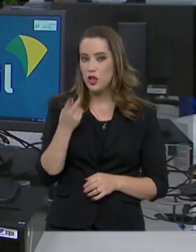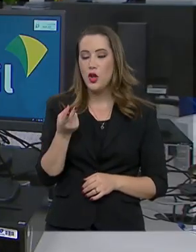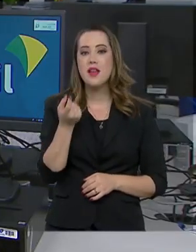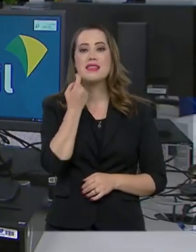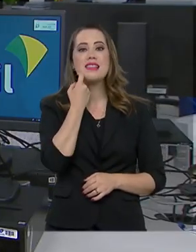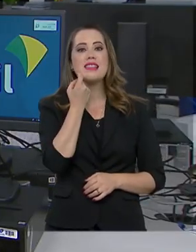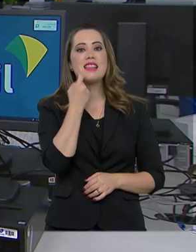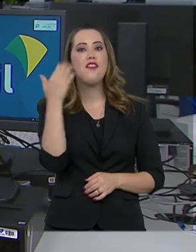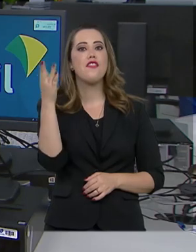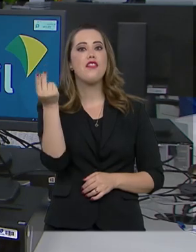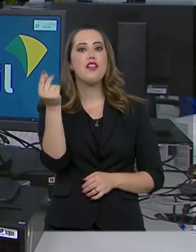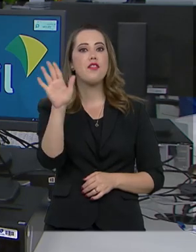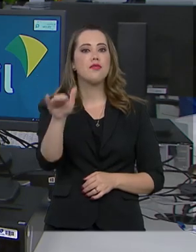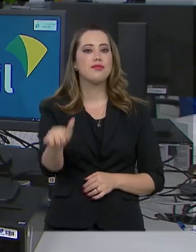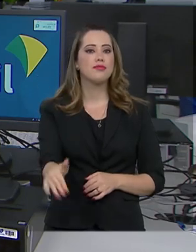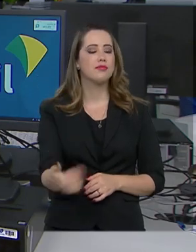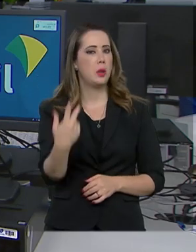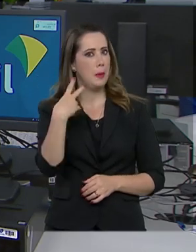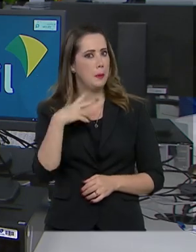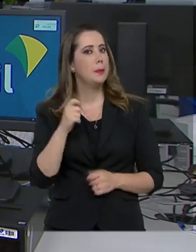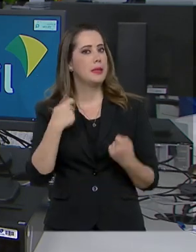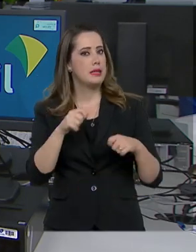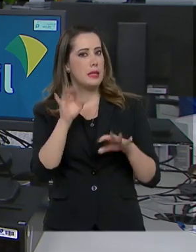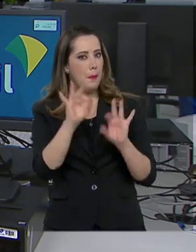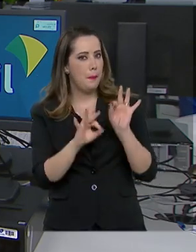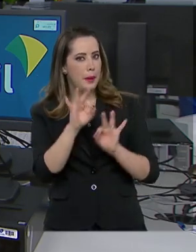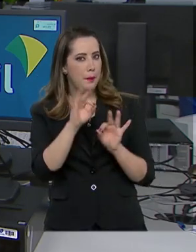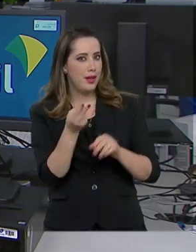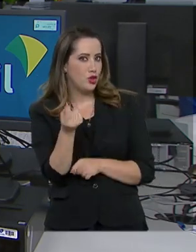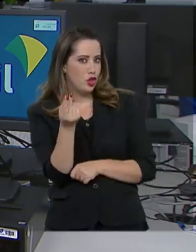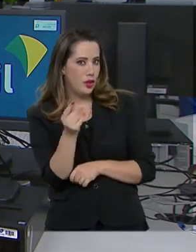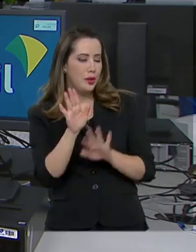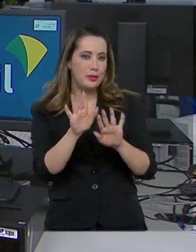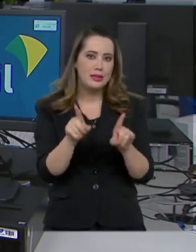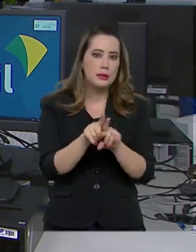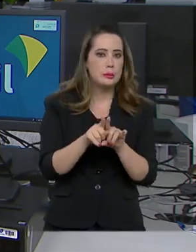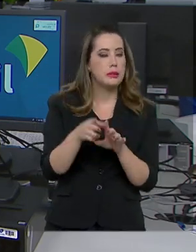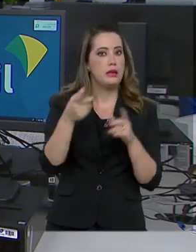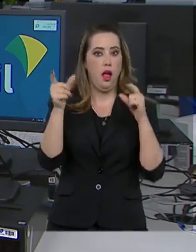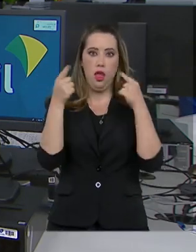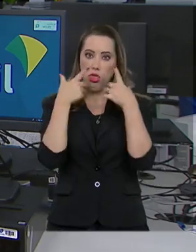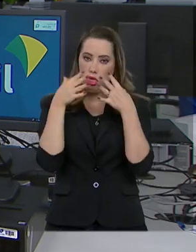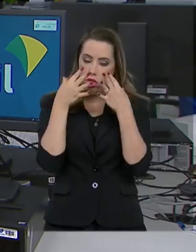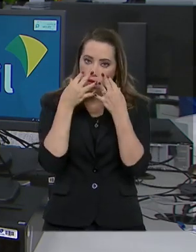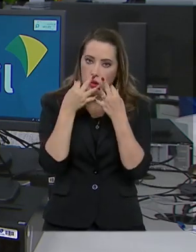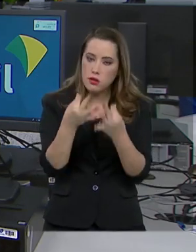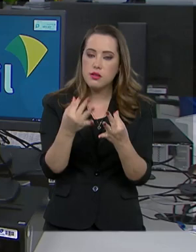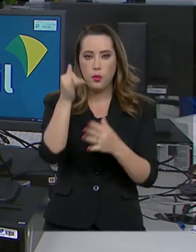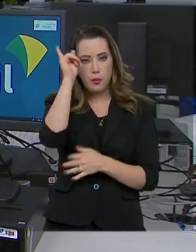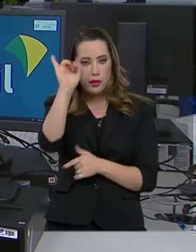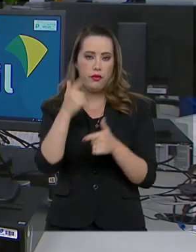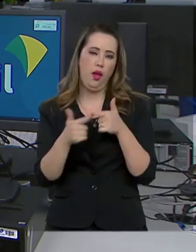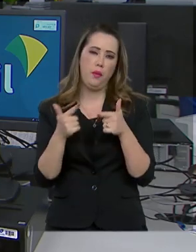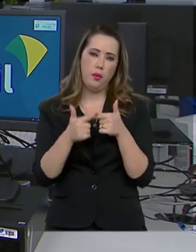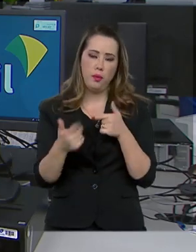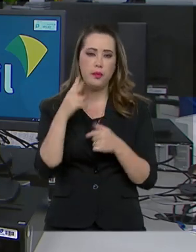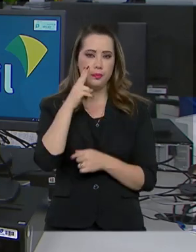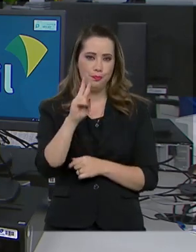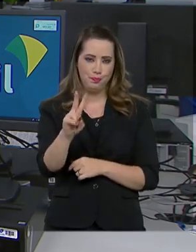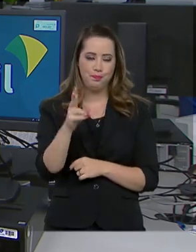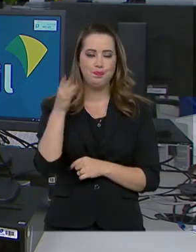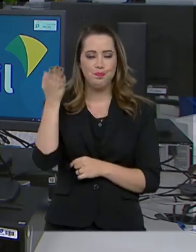friday além de preparar o bolso é preciso ficar atento para não cair em golpes viu confira na reportagem as dicas da